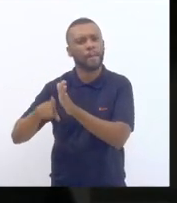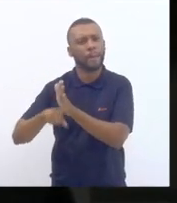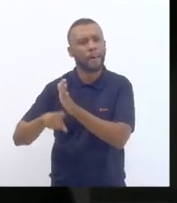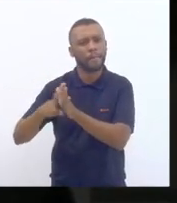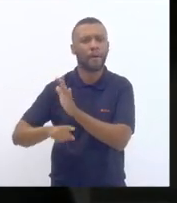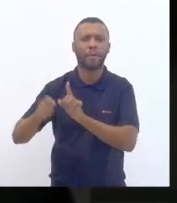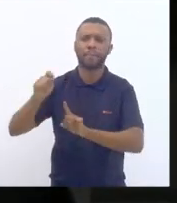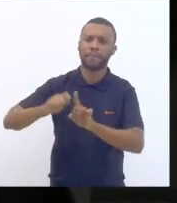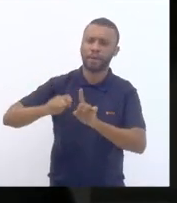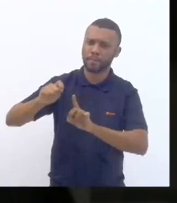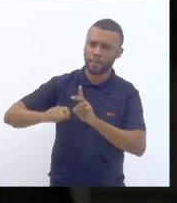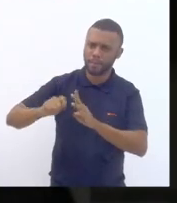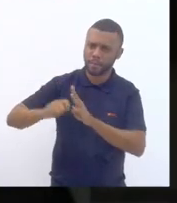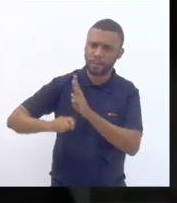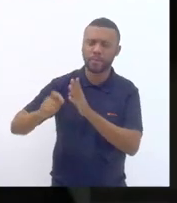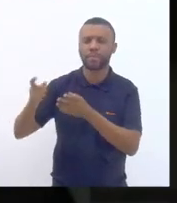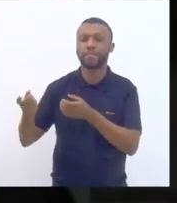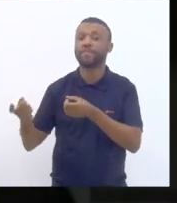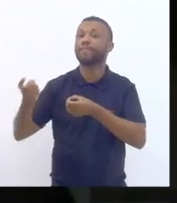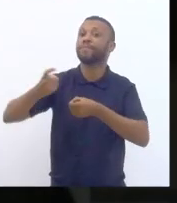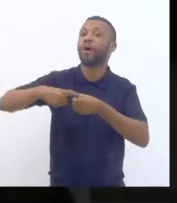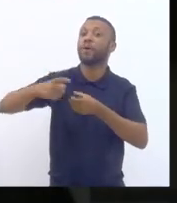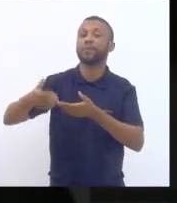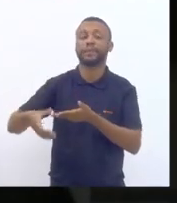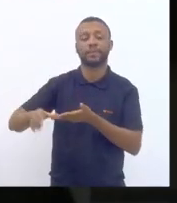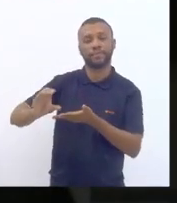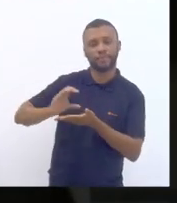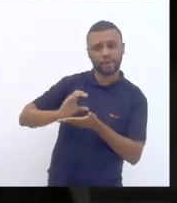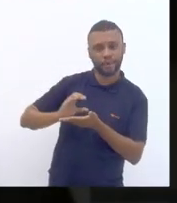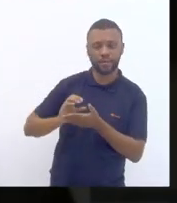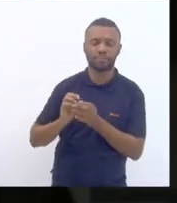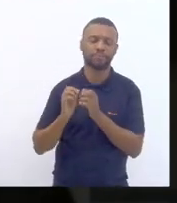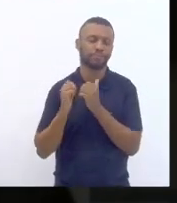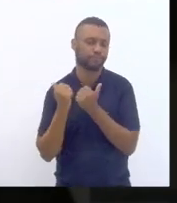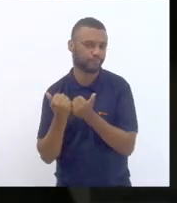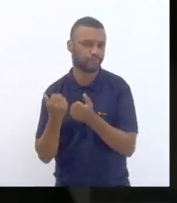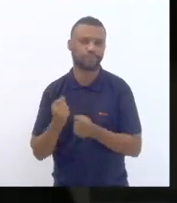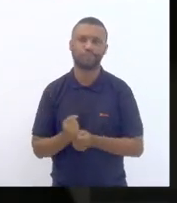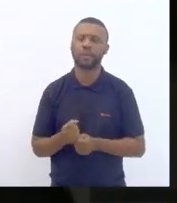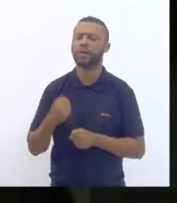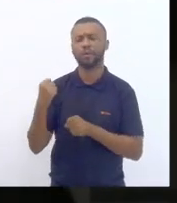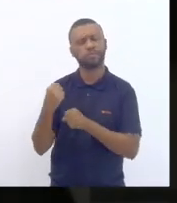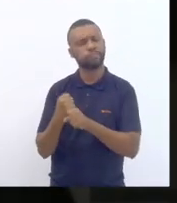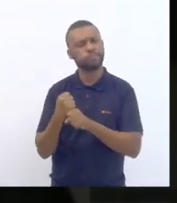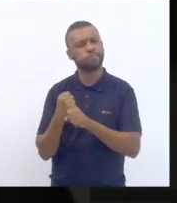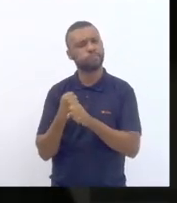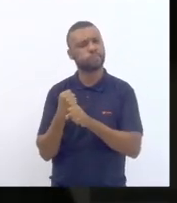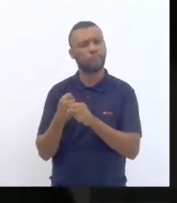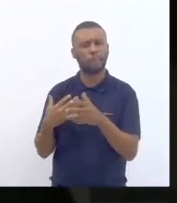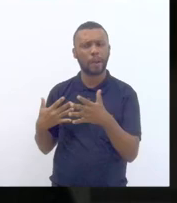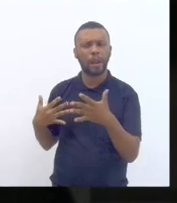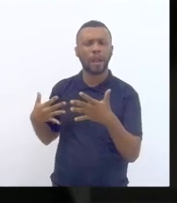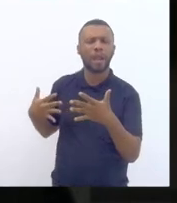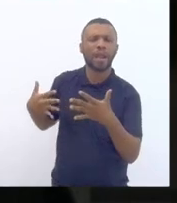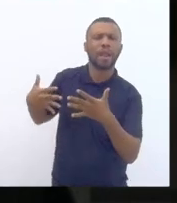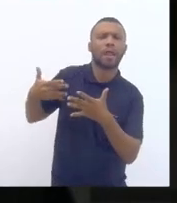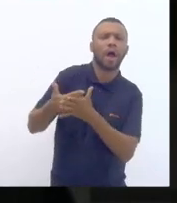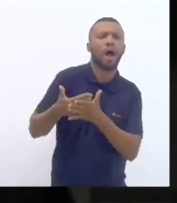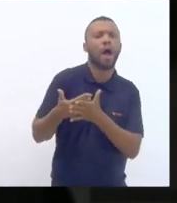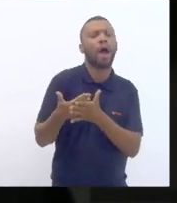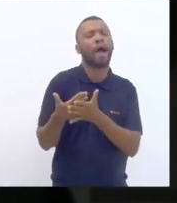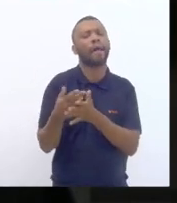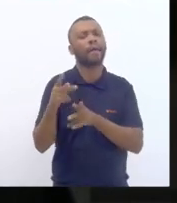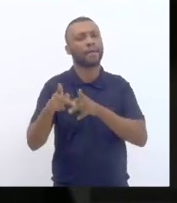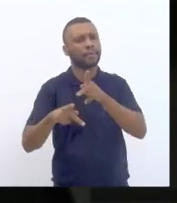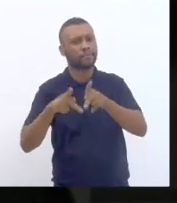mensais presidenciais os olhos pássaro e esse povo o que